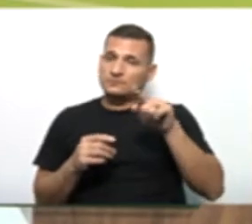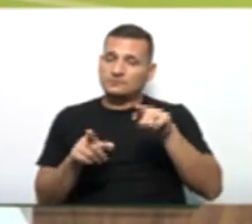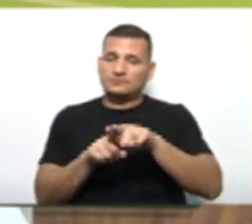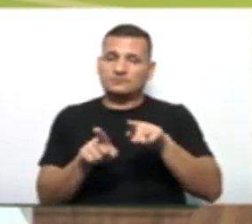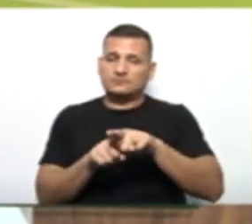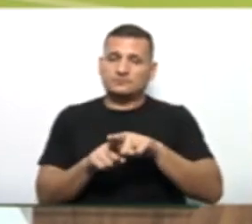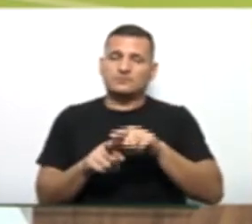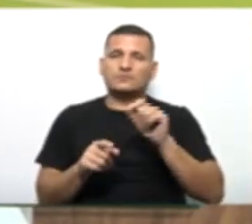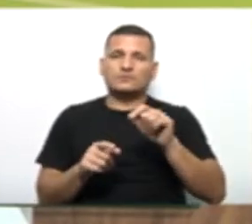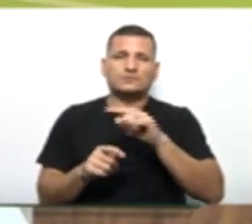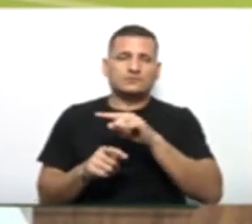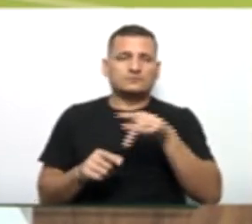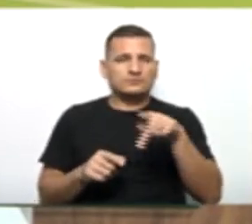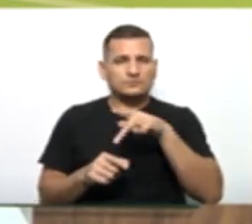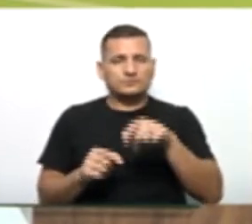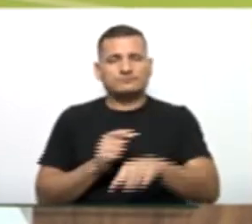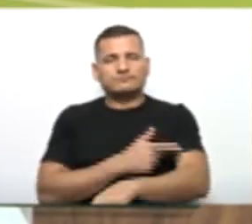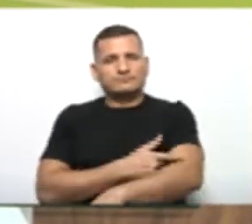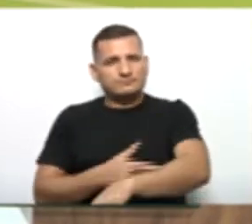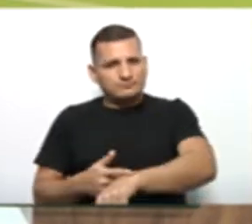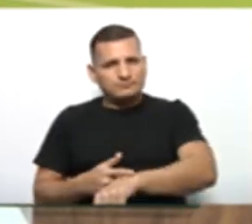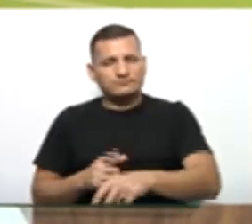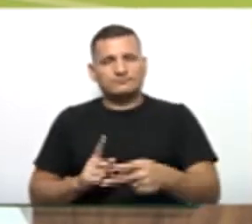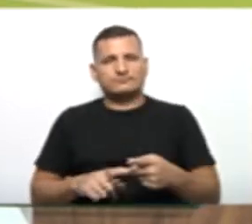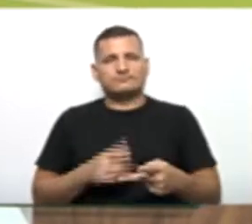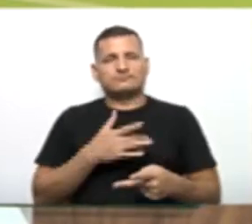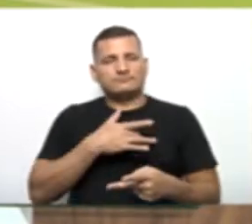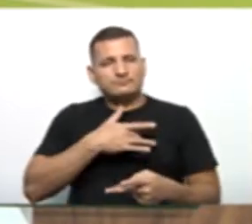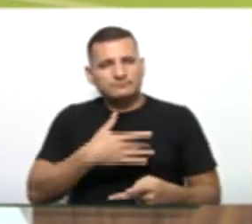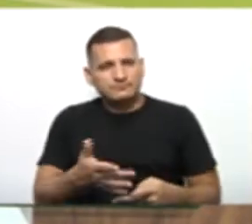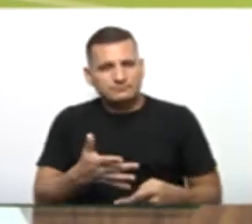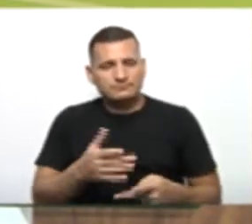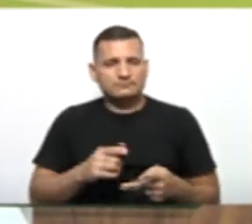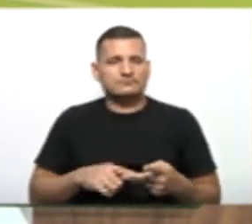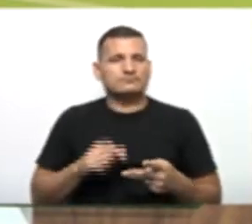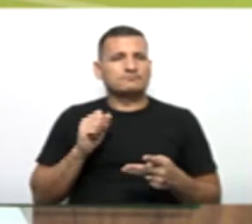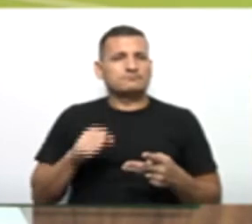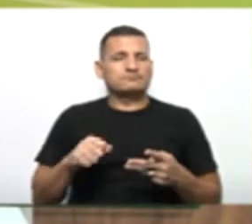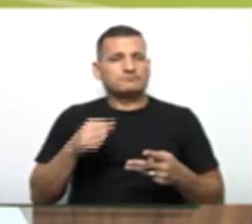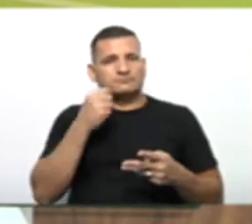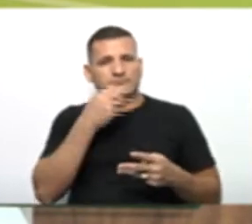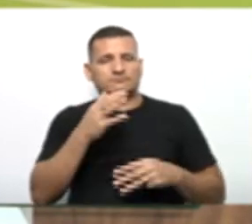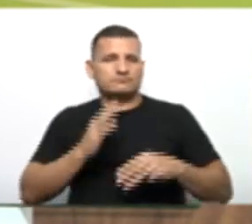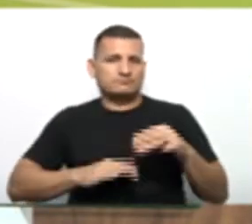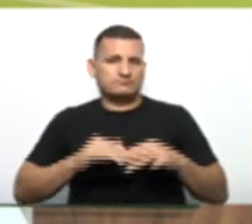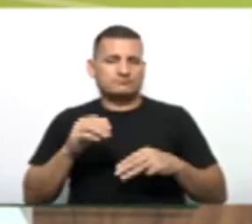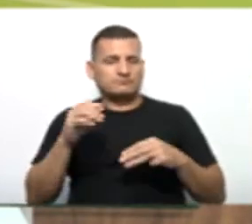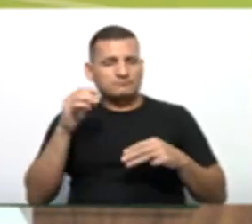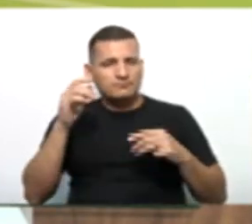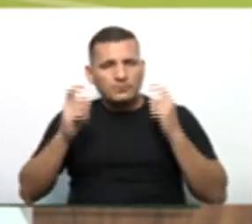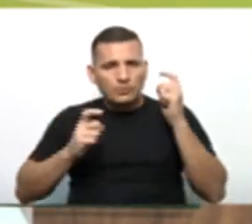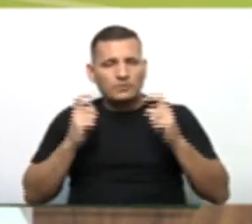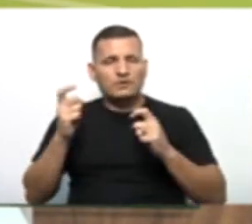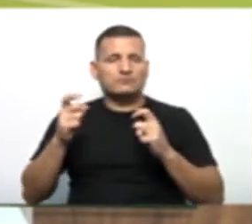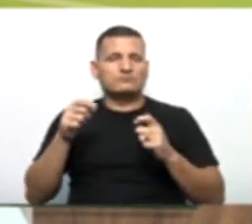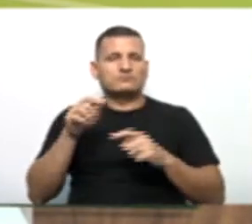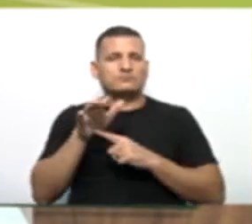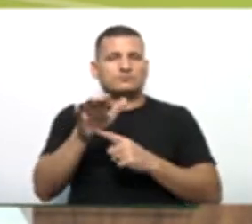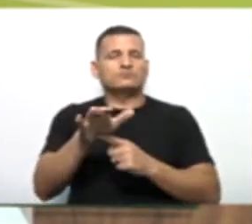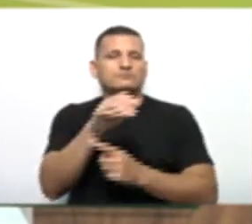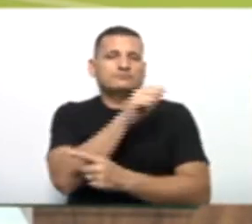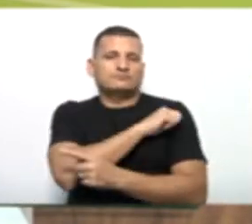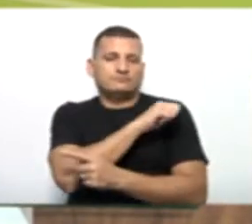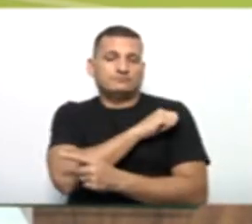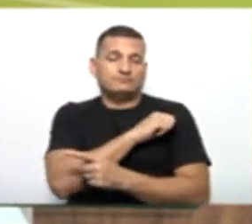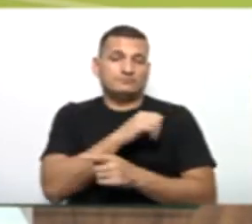professor seja cortez que ele seja dedicado que ele possa ser um bom professor que se preocupe com os alunos quando